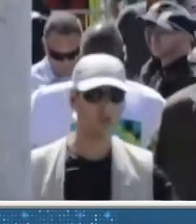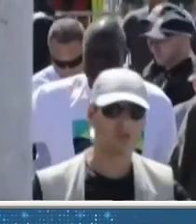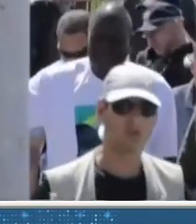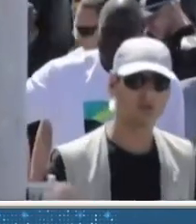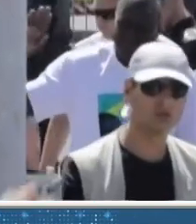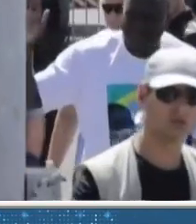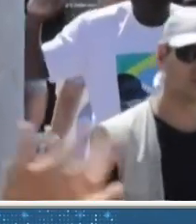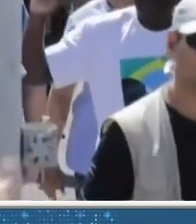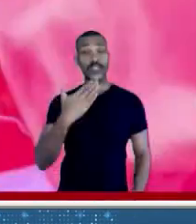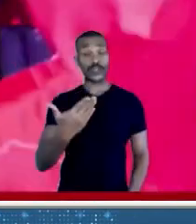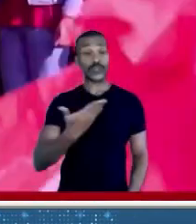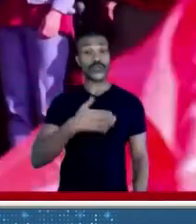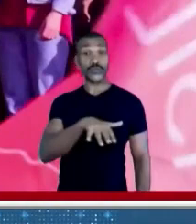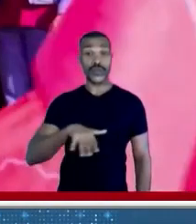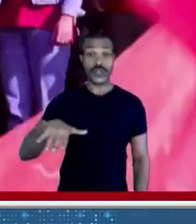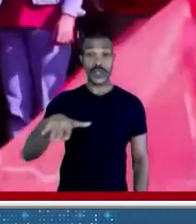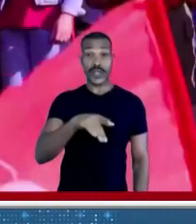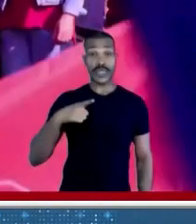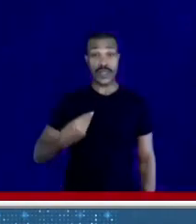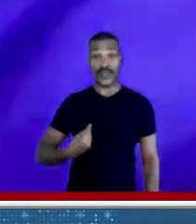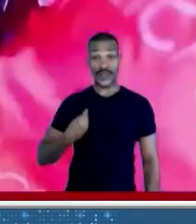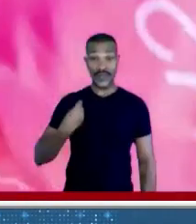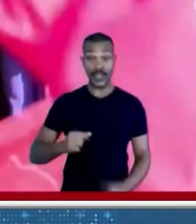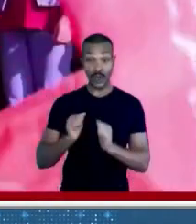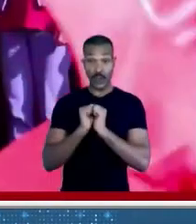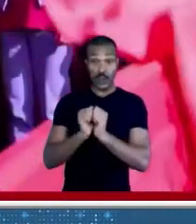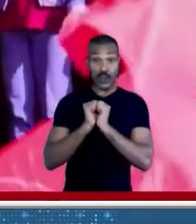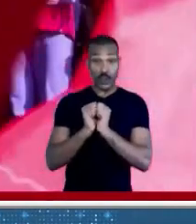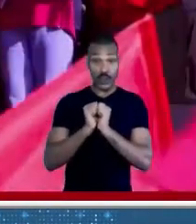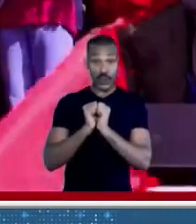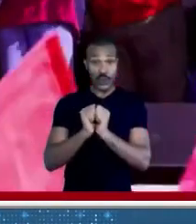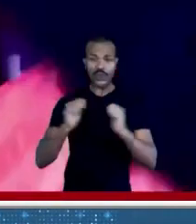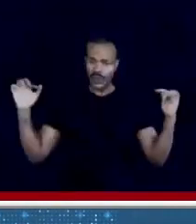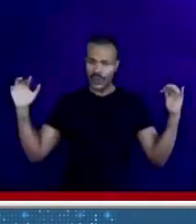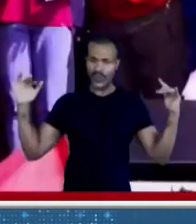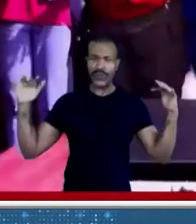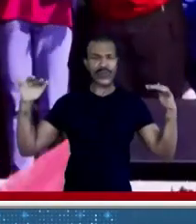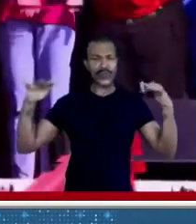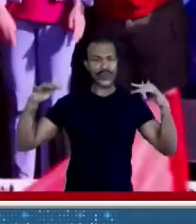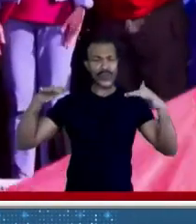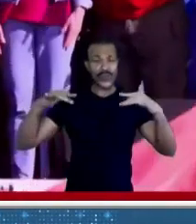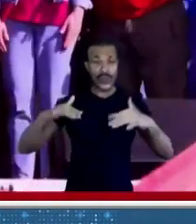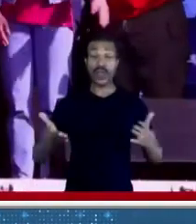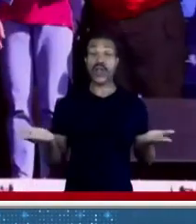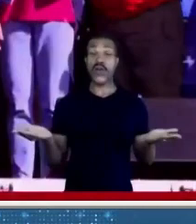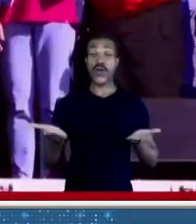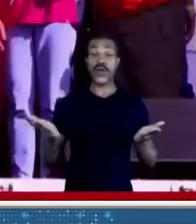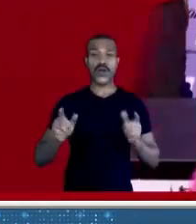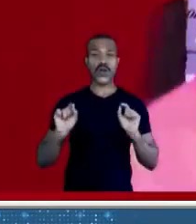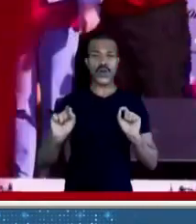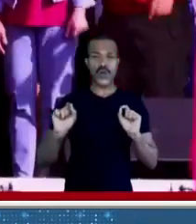lançamento simbólico, ele foi a uma fábrica no ABC, o presidente Bolsonaro foi a Juiz de Fora, agradecer a Deus pela sua segunda